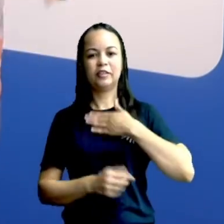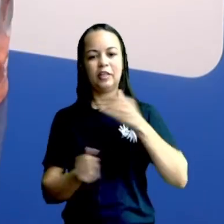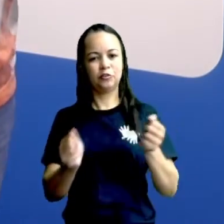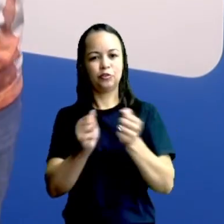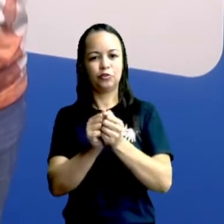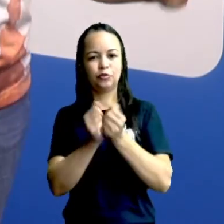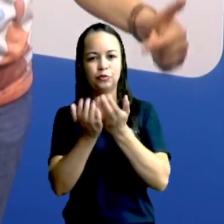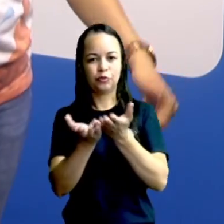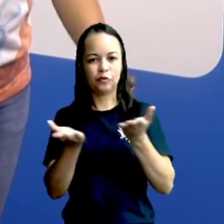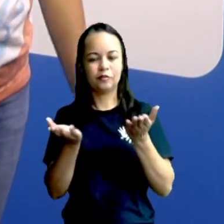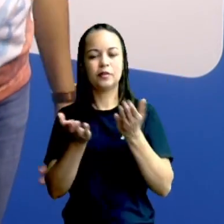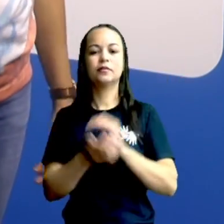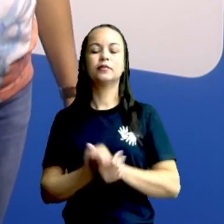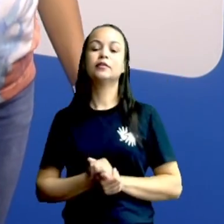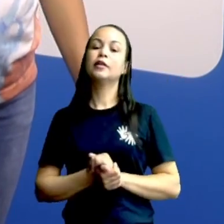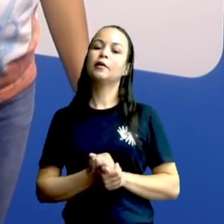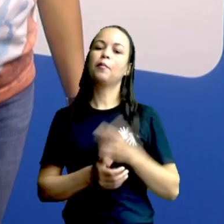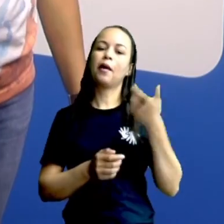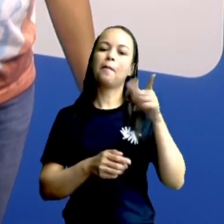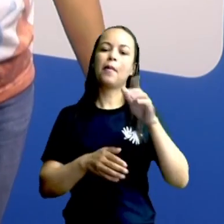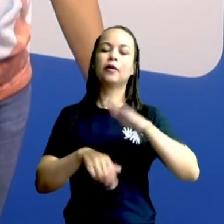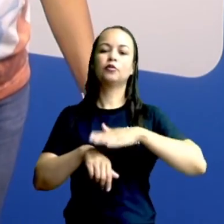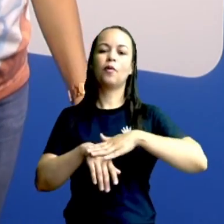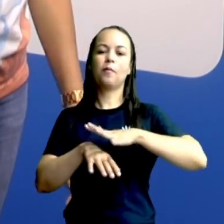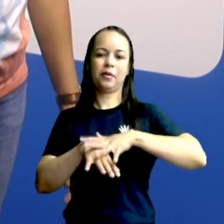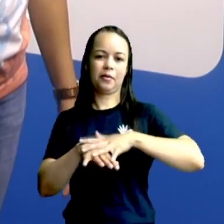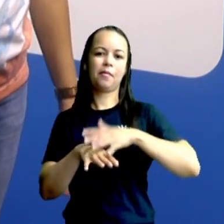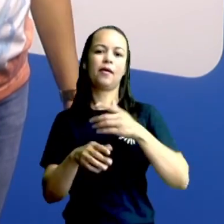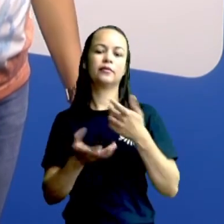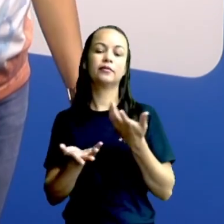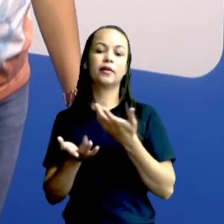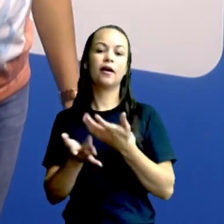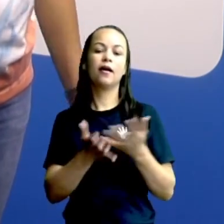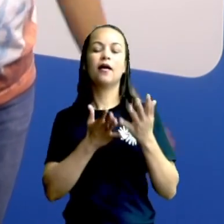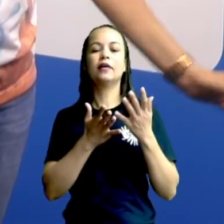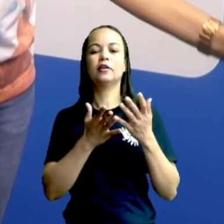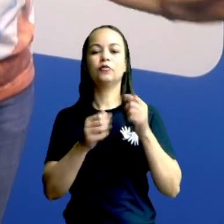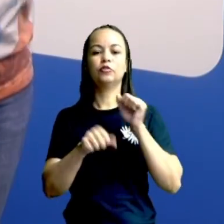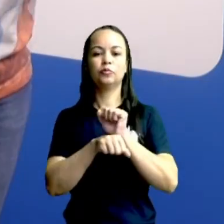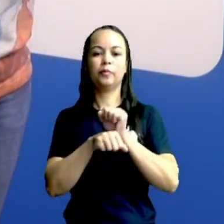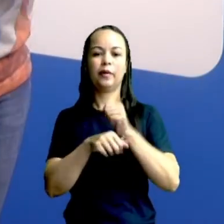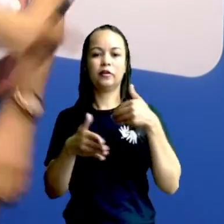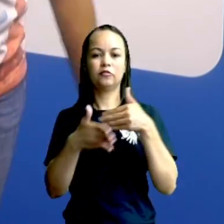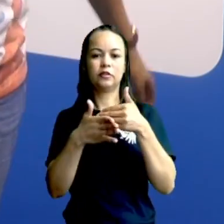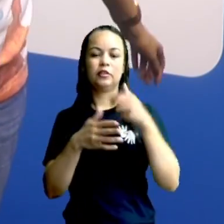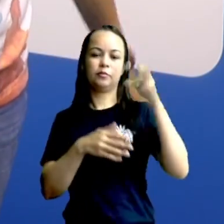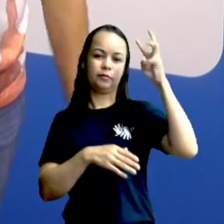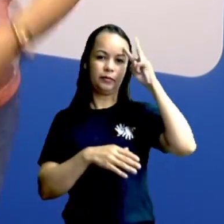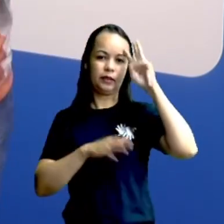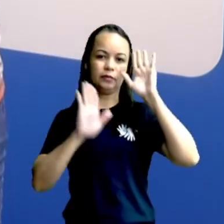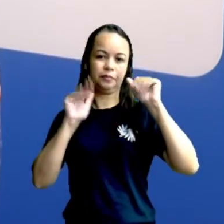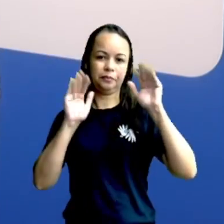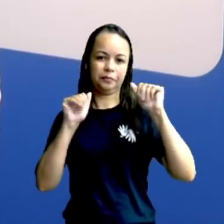estar aqui com vocês para mais uma aula de matemática e eu te espero na próxima terça. Até lá!